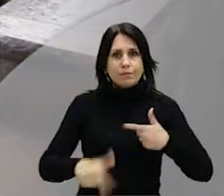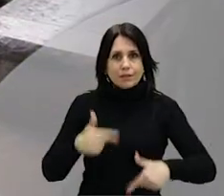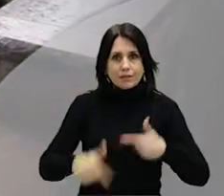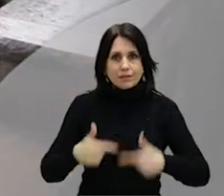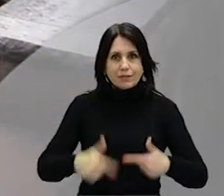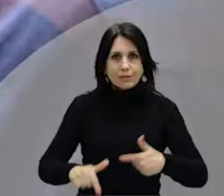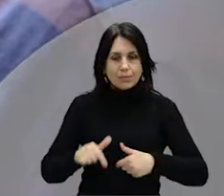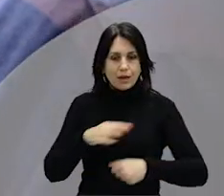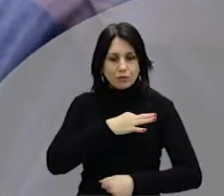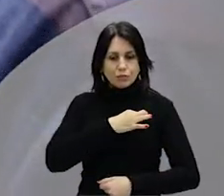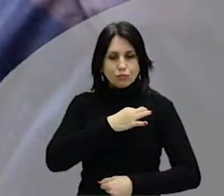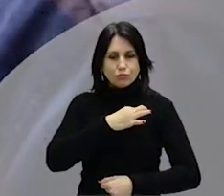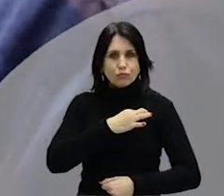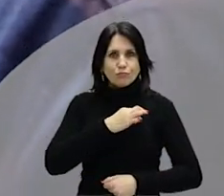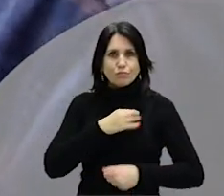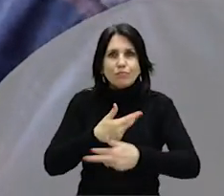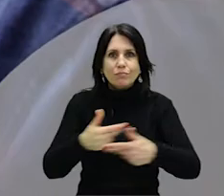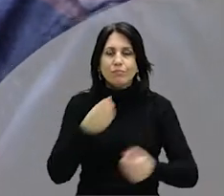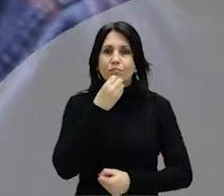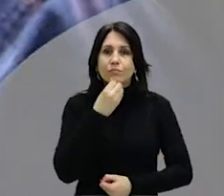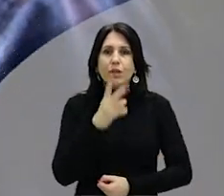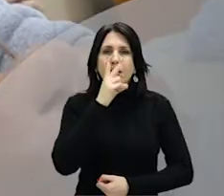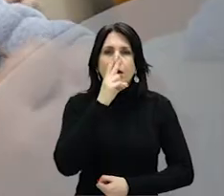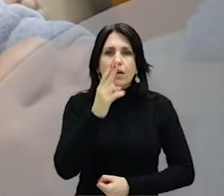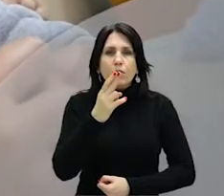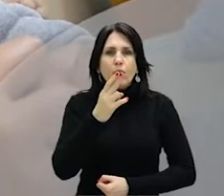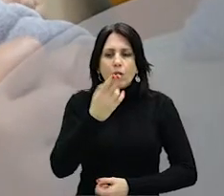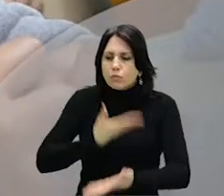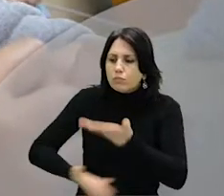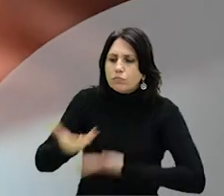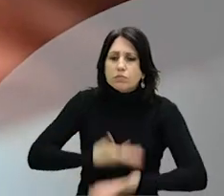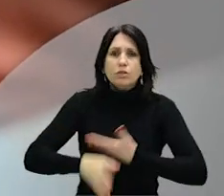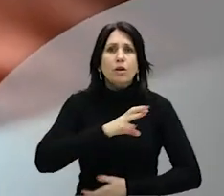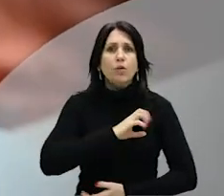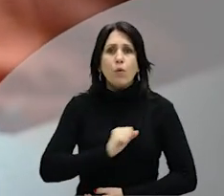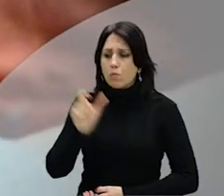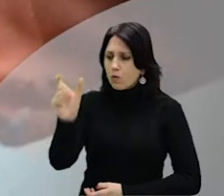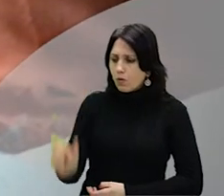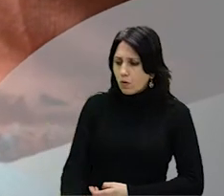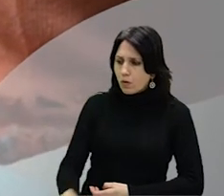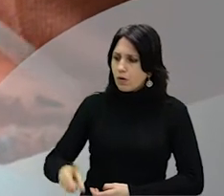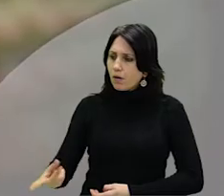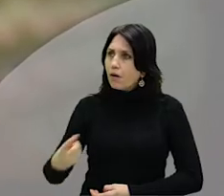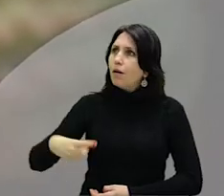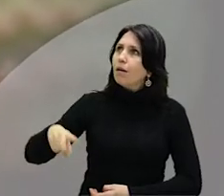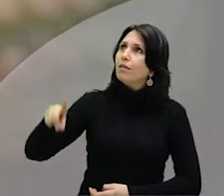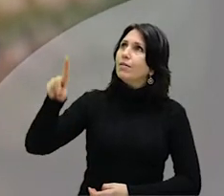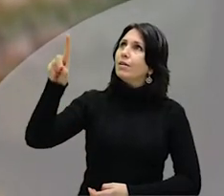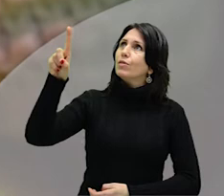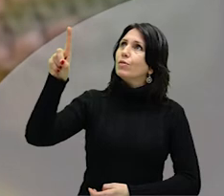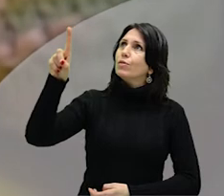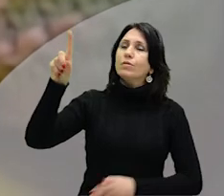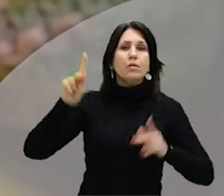Ser voluntário no trabalho do bem é exercitar o amor ao próximo e, por consequência, o amor a Deus. Quem